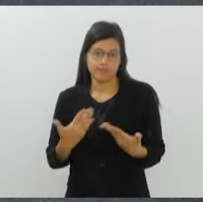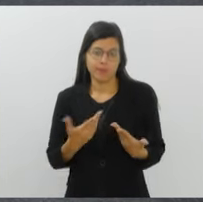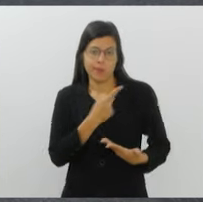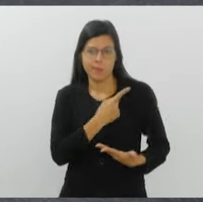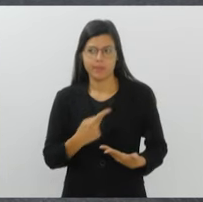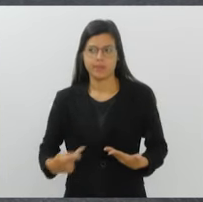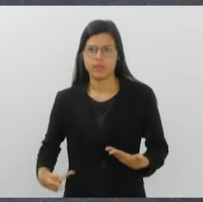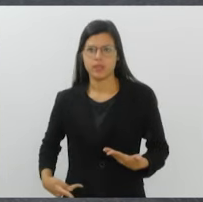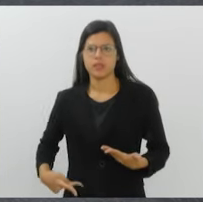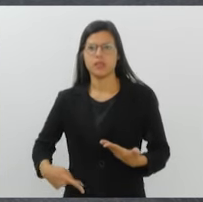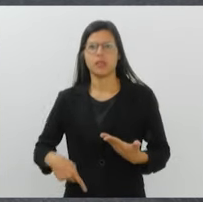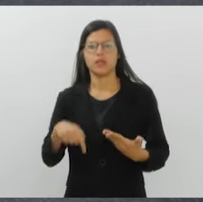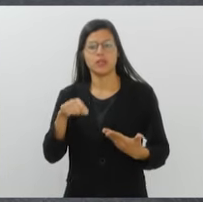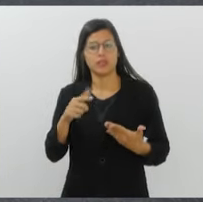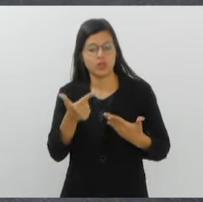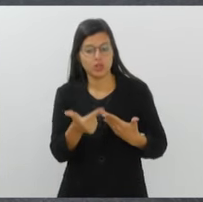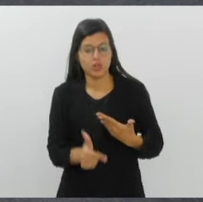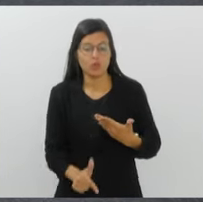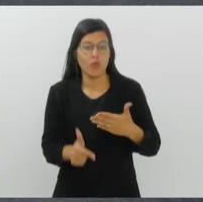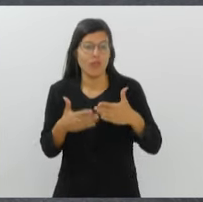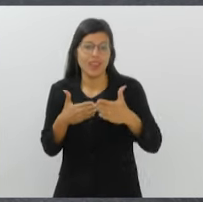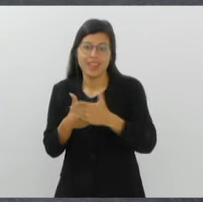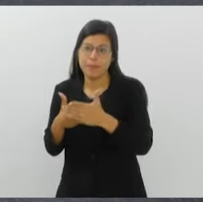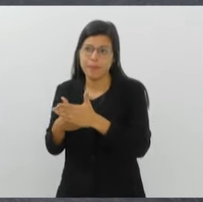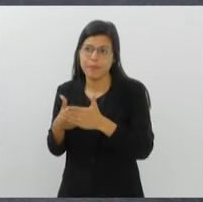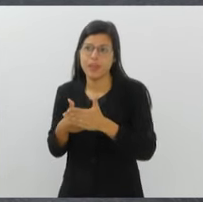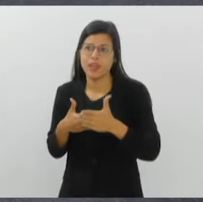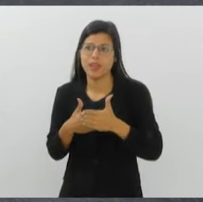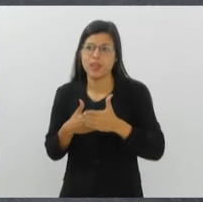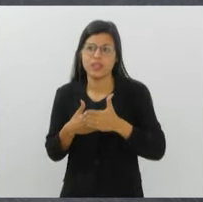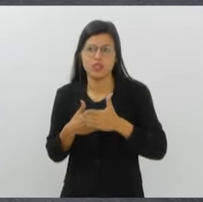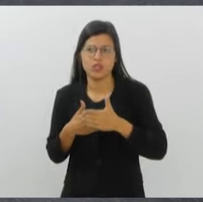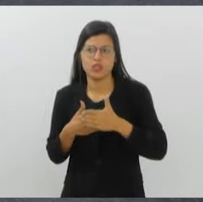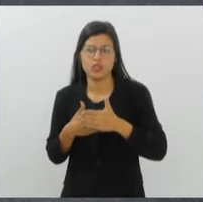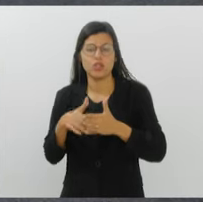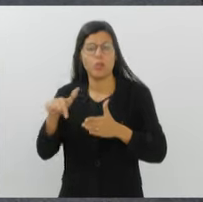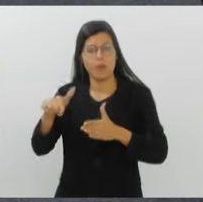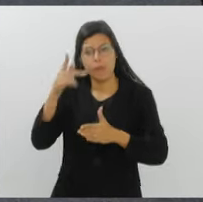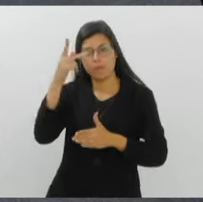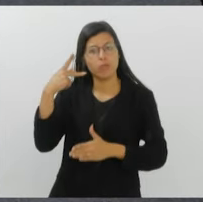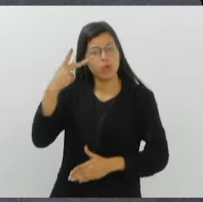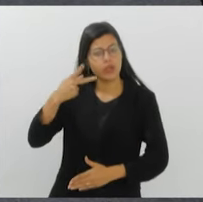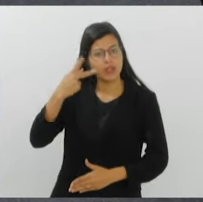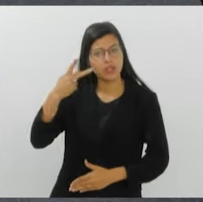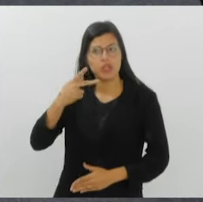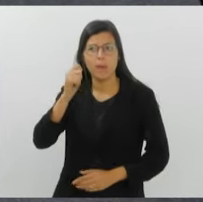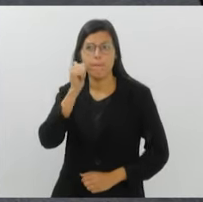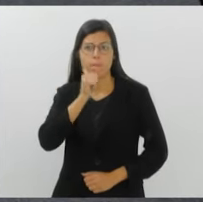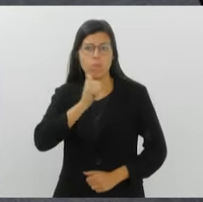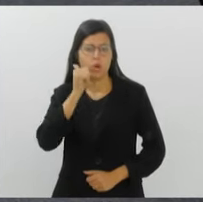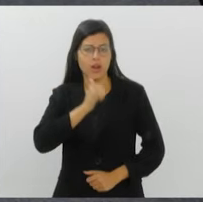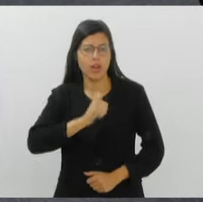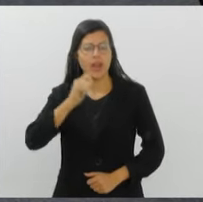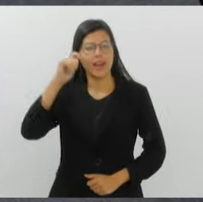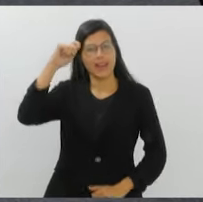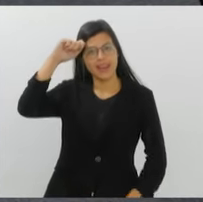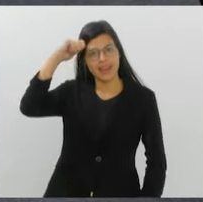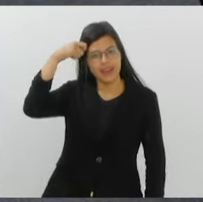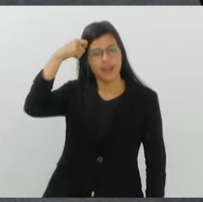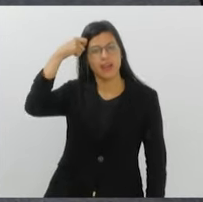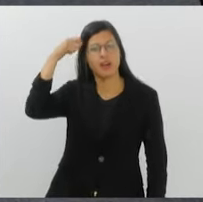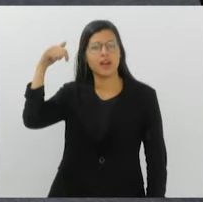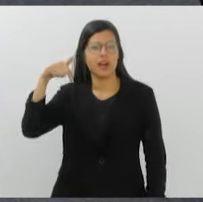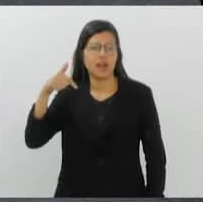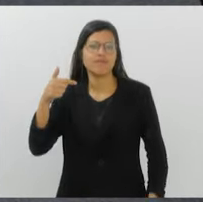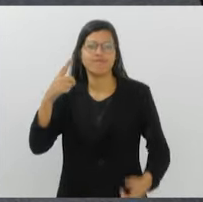uma situação de novo limite, onde uma parlamentar, mulher negra, é colocada numa